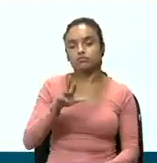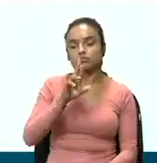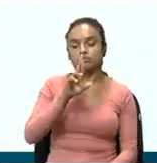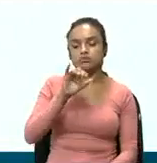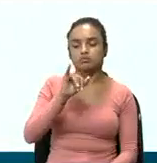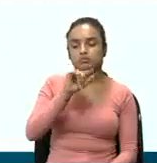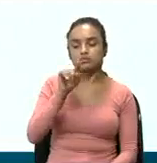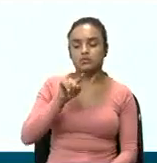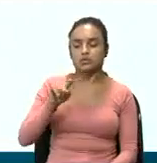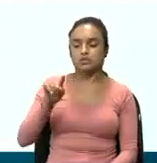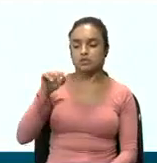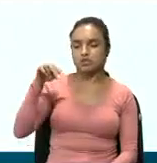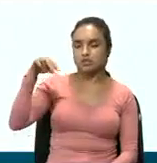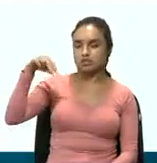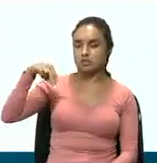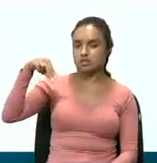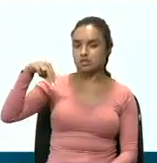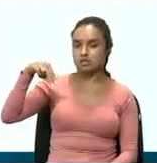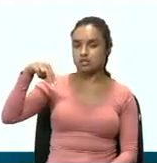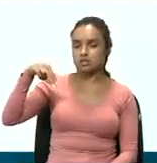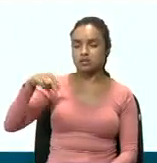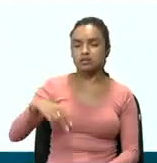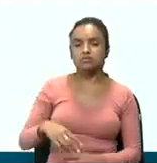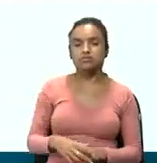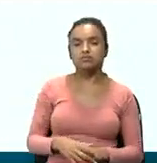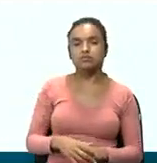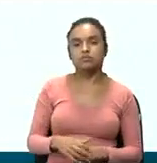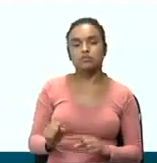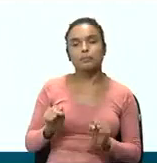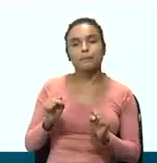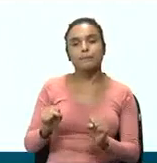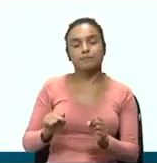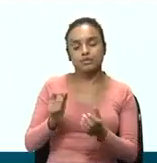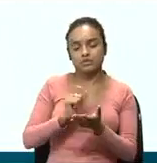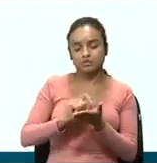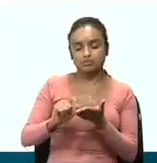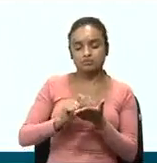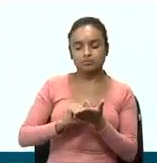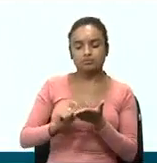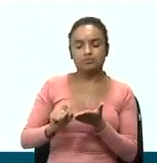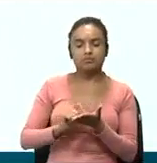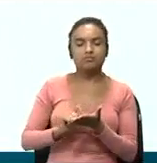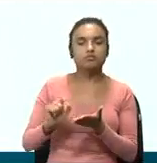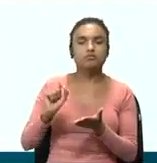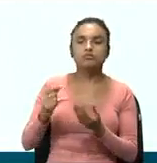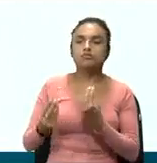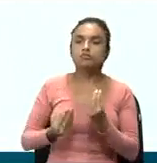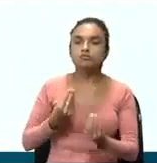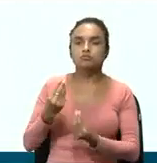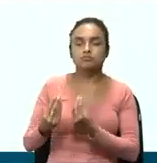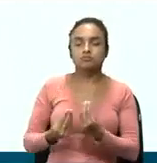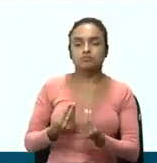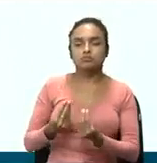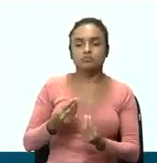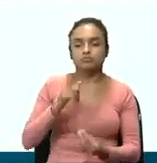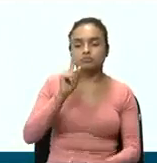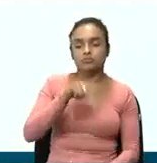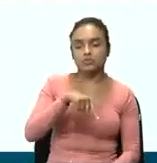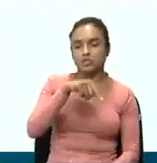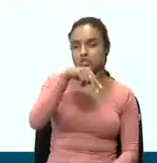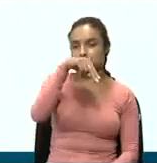de n, ó, ele pode ser escrito como o quê? Como sendo